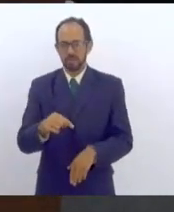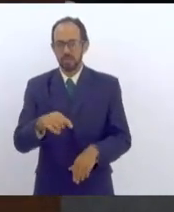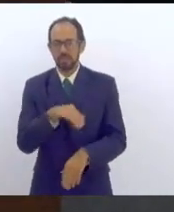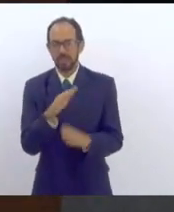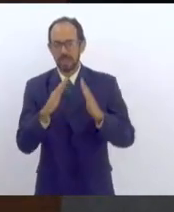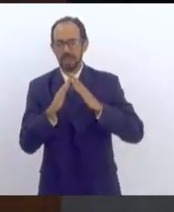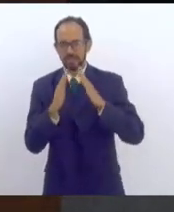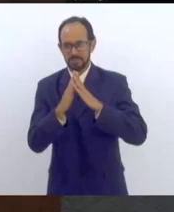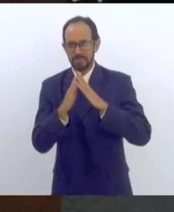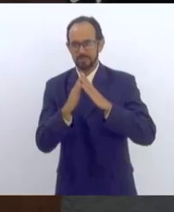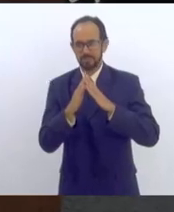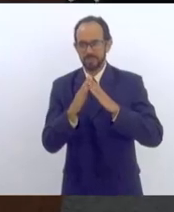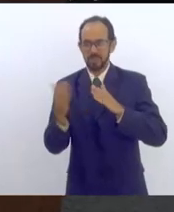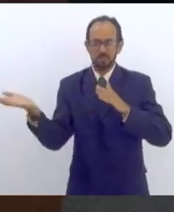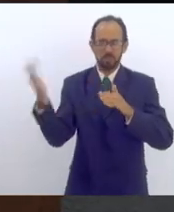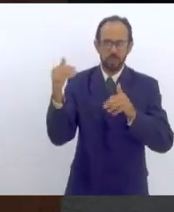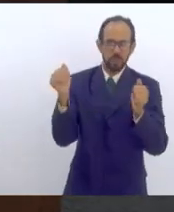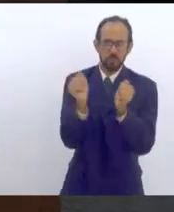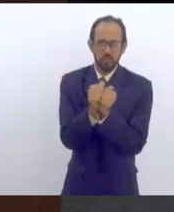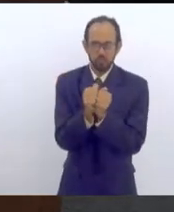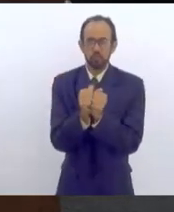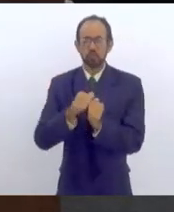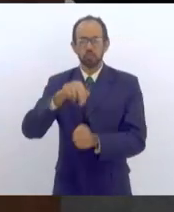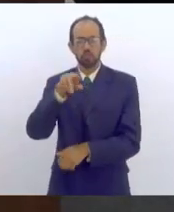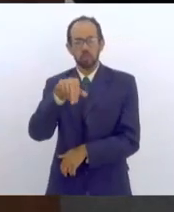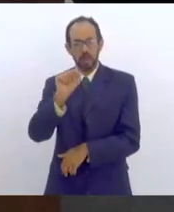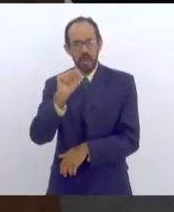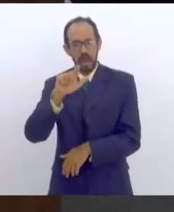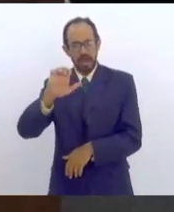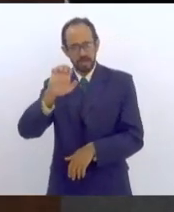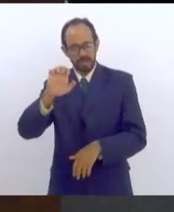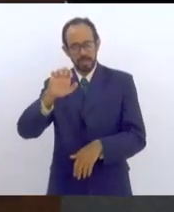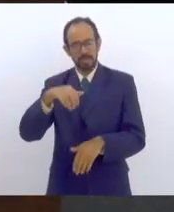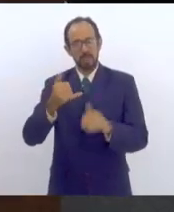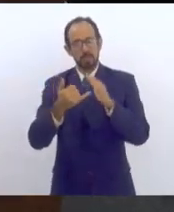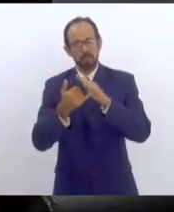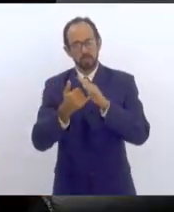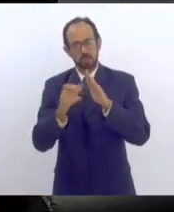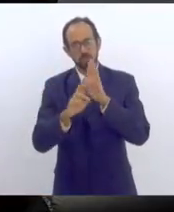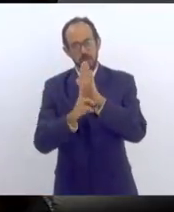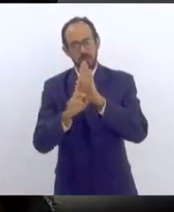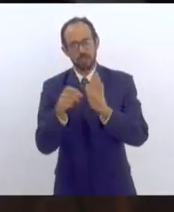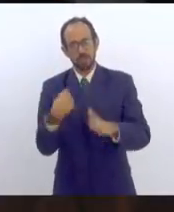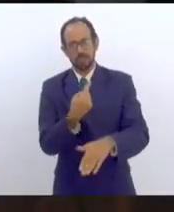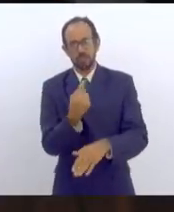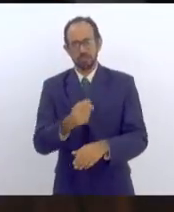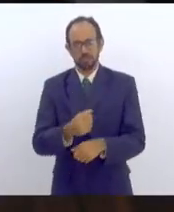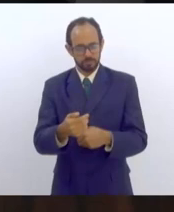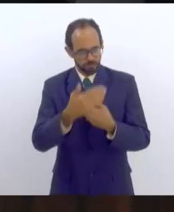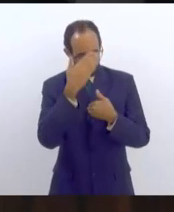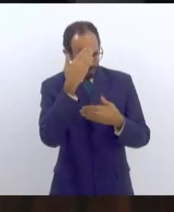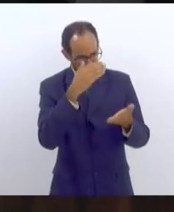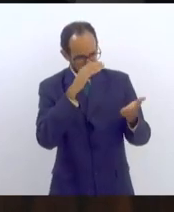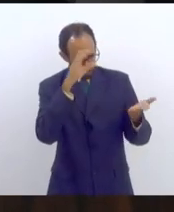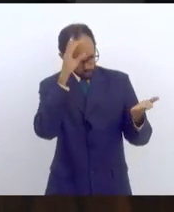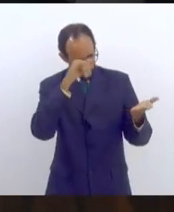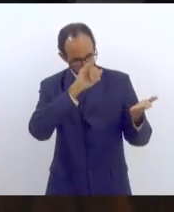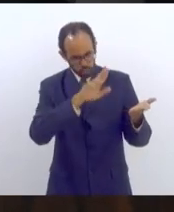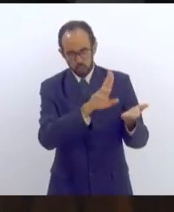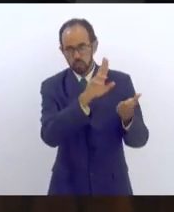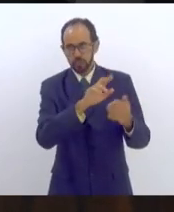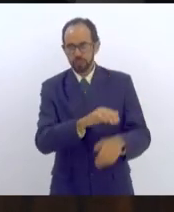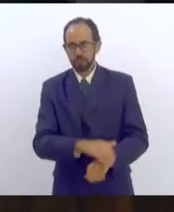ser unalianos conosco, porque essa entidade nos representa. Muito obrigado, presidente. Obrigado, deputado Tia Ju. Presidente. Está